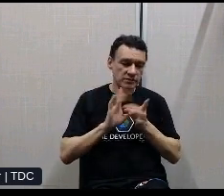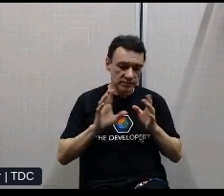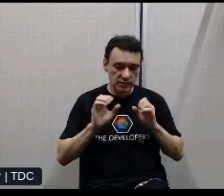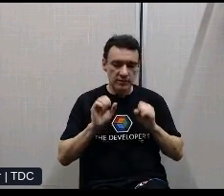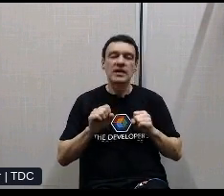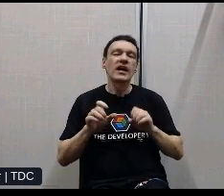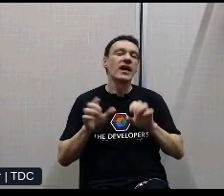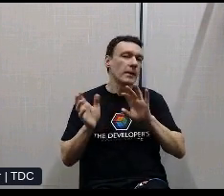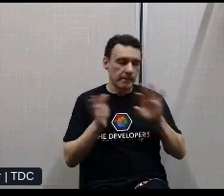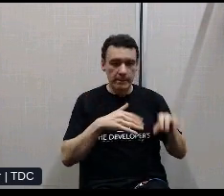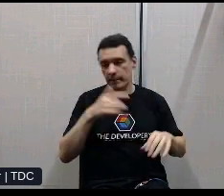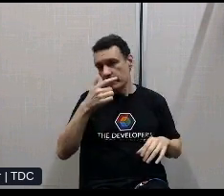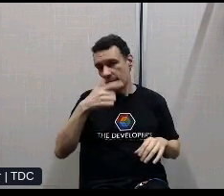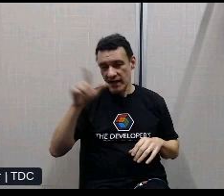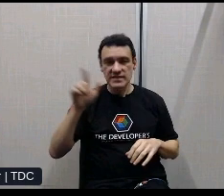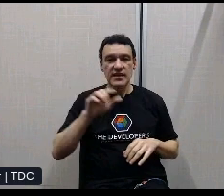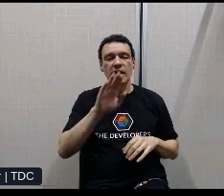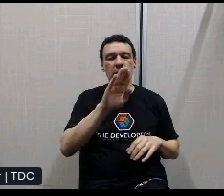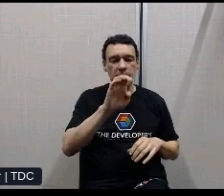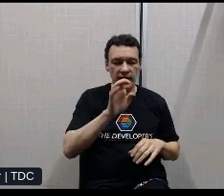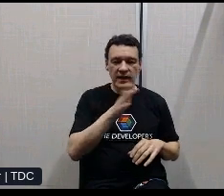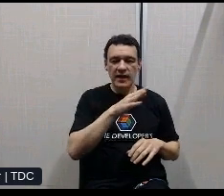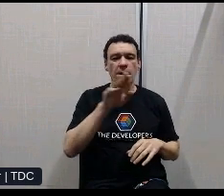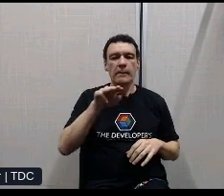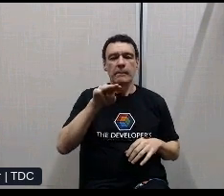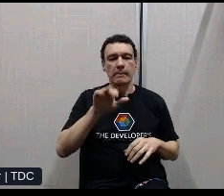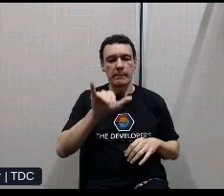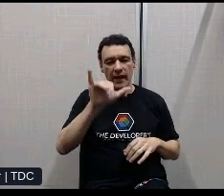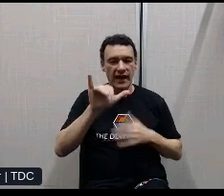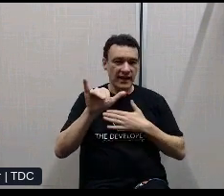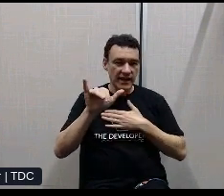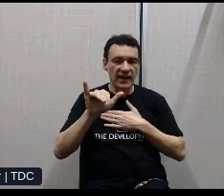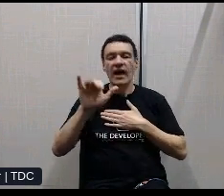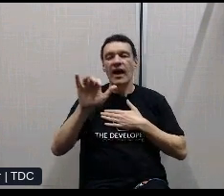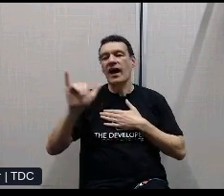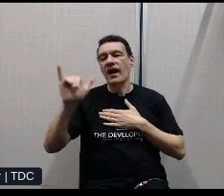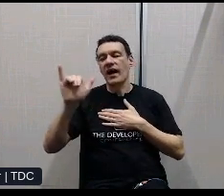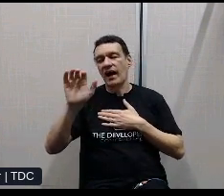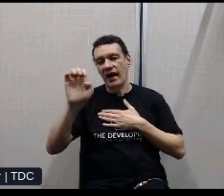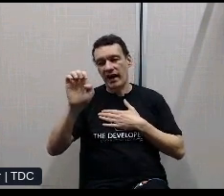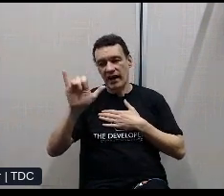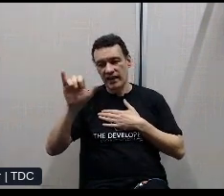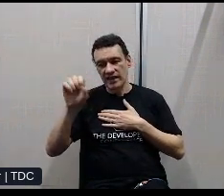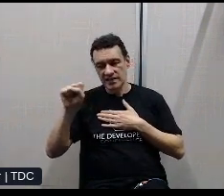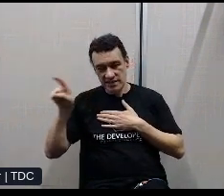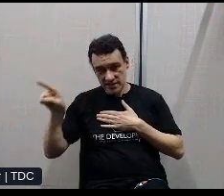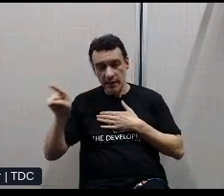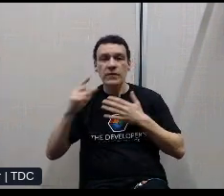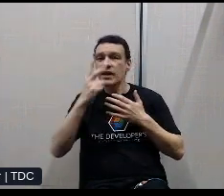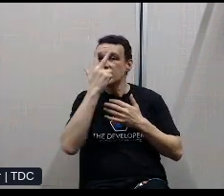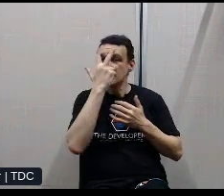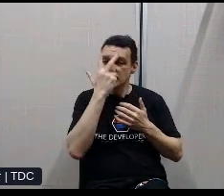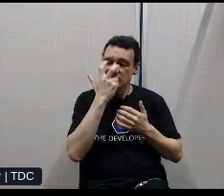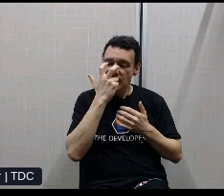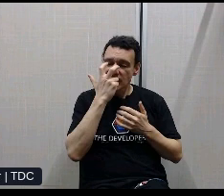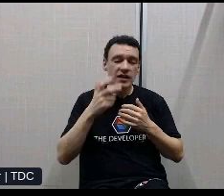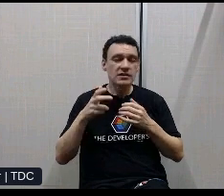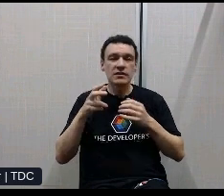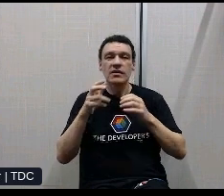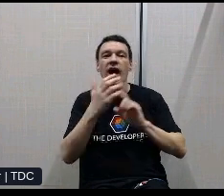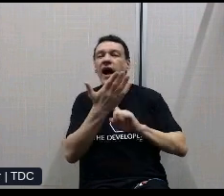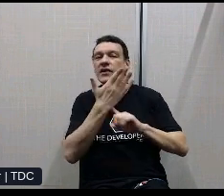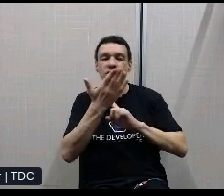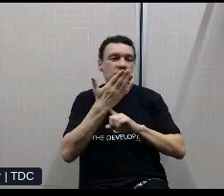Eyes, que ele foi desenvolvido para auxiliar pessoas com deficiência visual em diversos desafios do dia a dia. Através de uma chamada de vídeo, pessoas